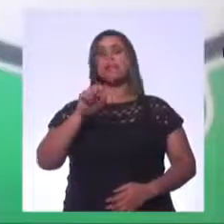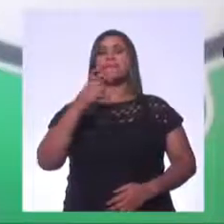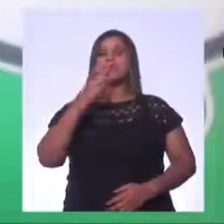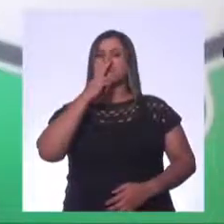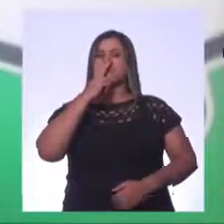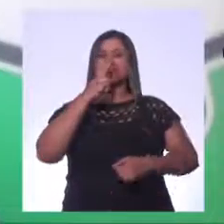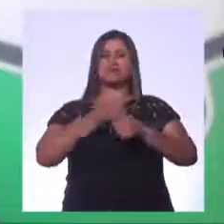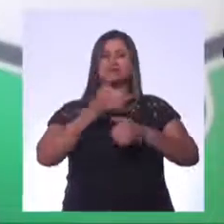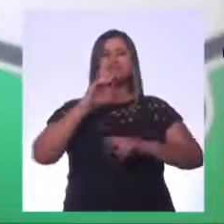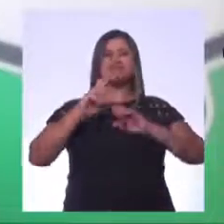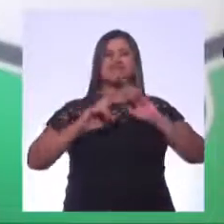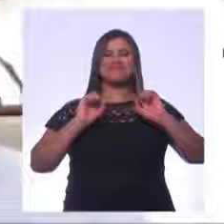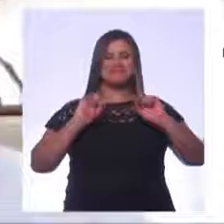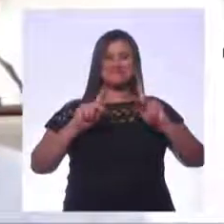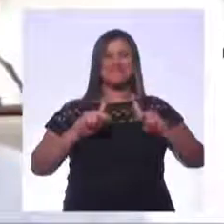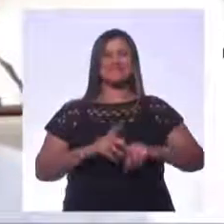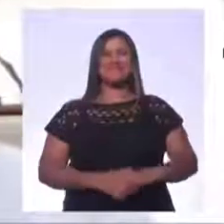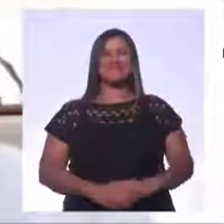contribuições, ok?